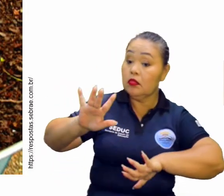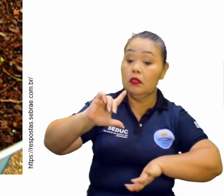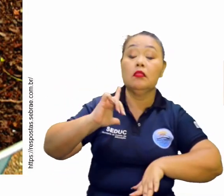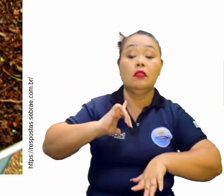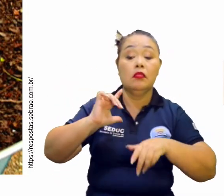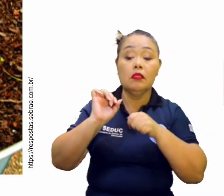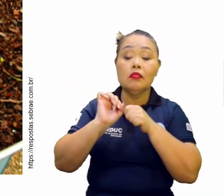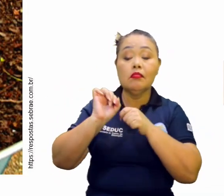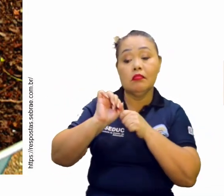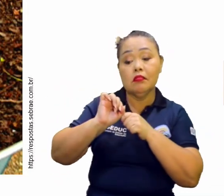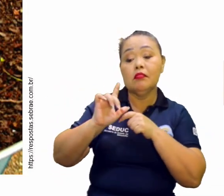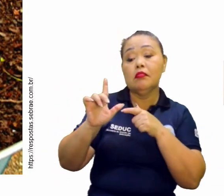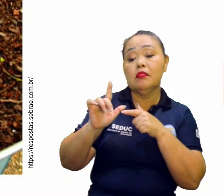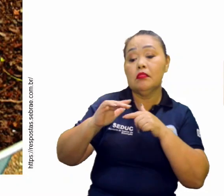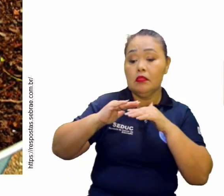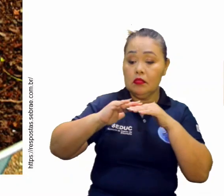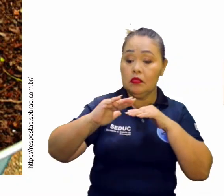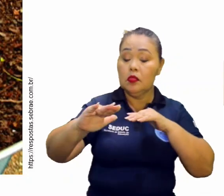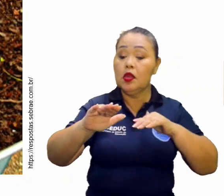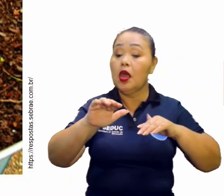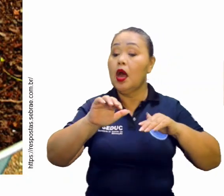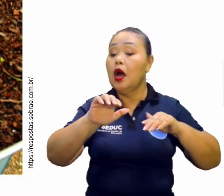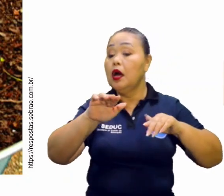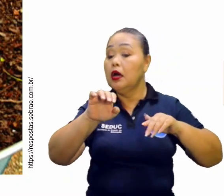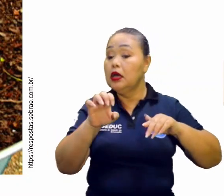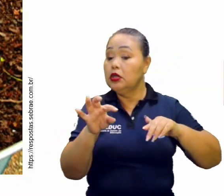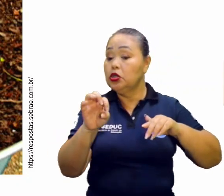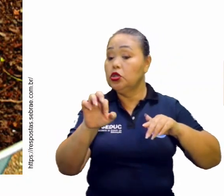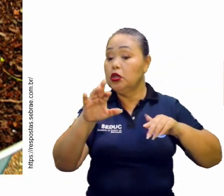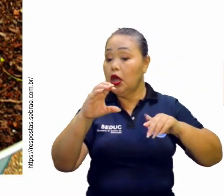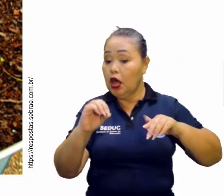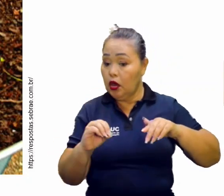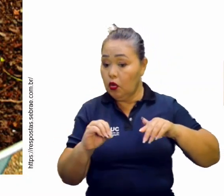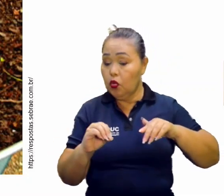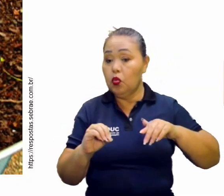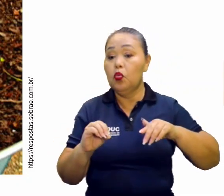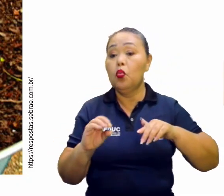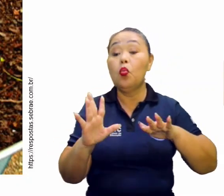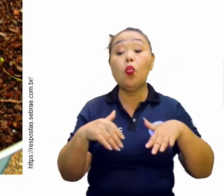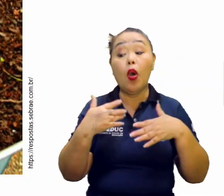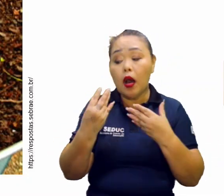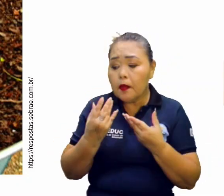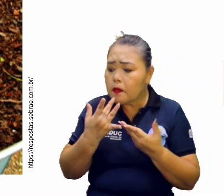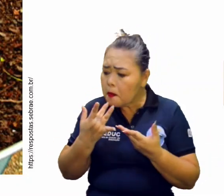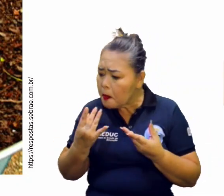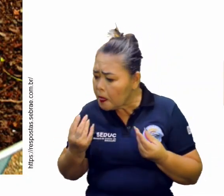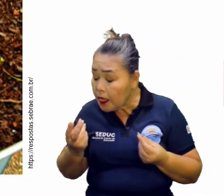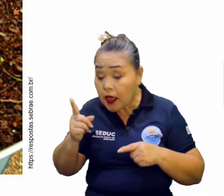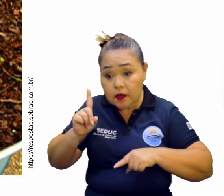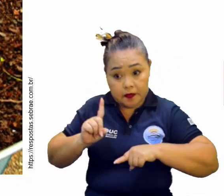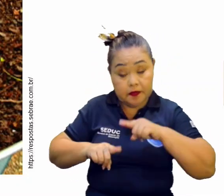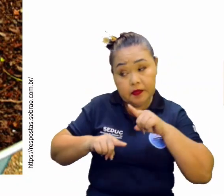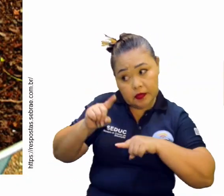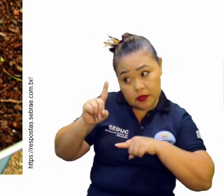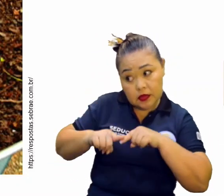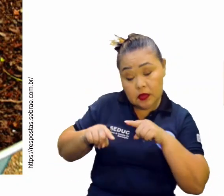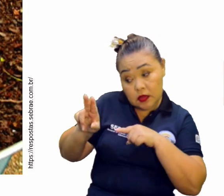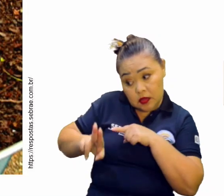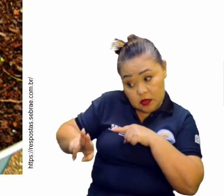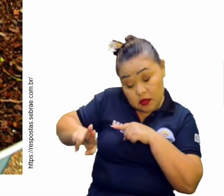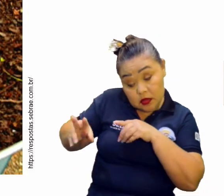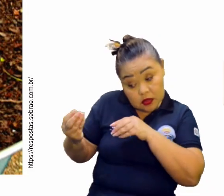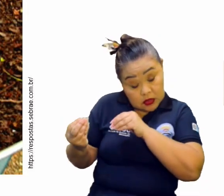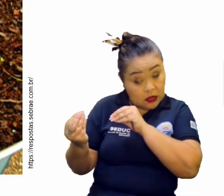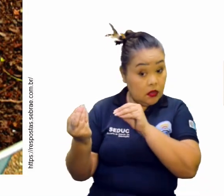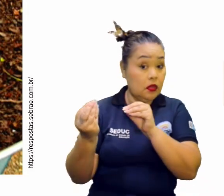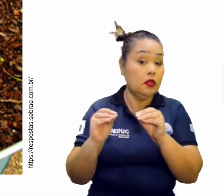os estercos, como que qual é a qualidade desse material para que ele seja utilizado para o